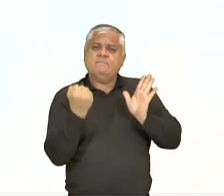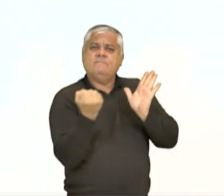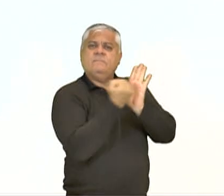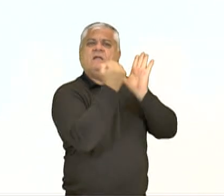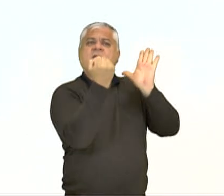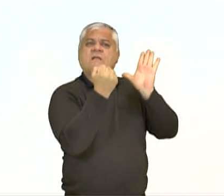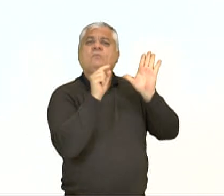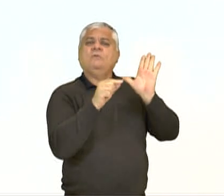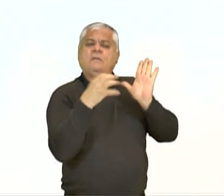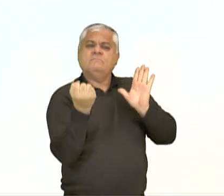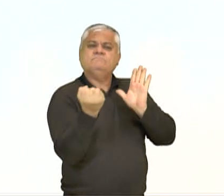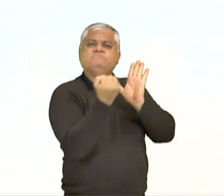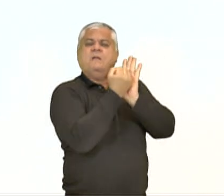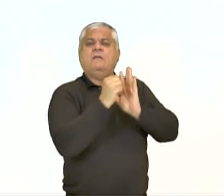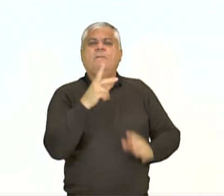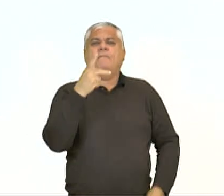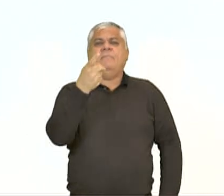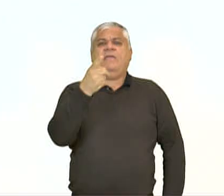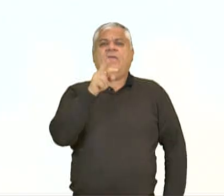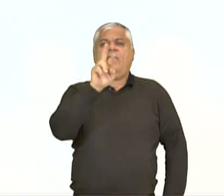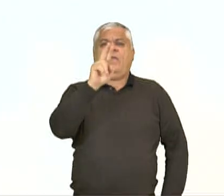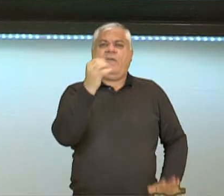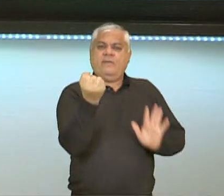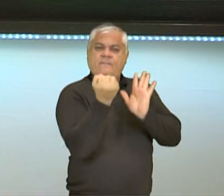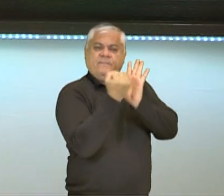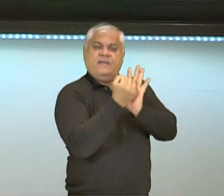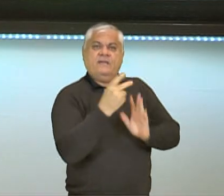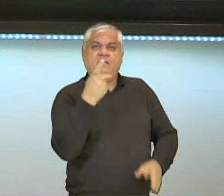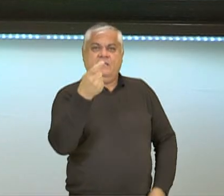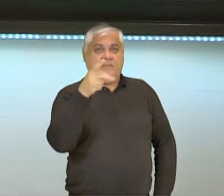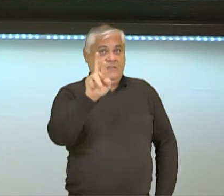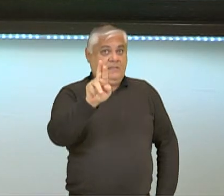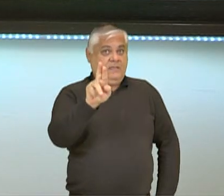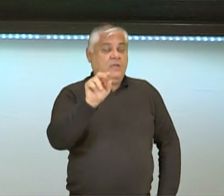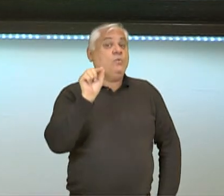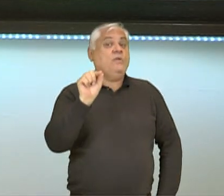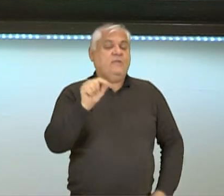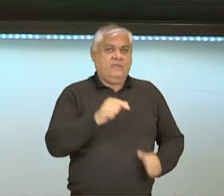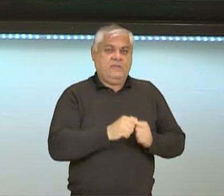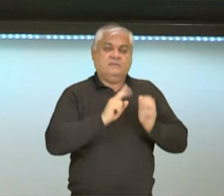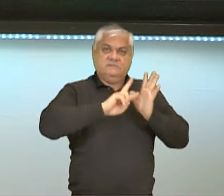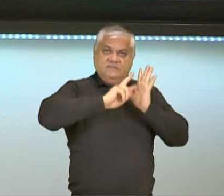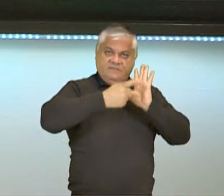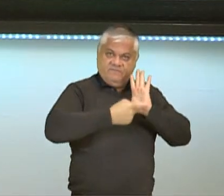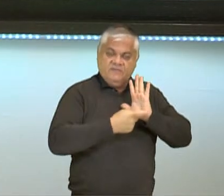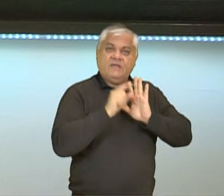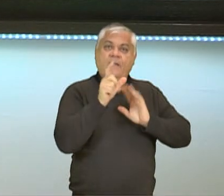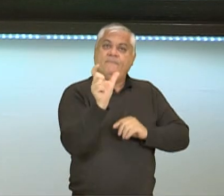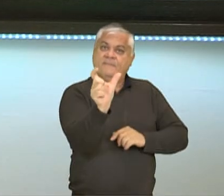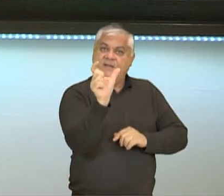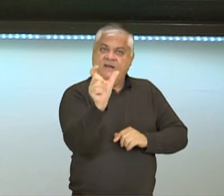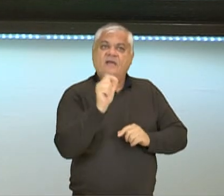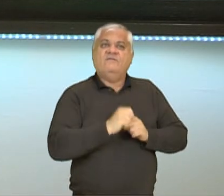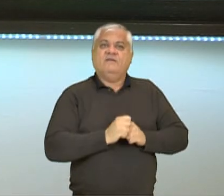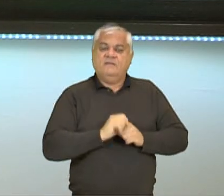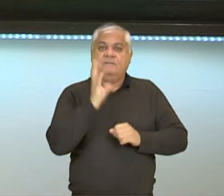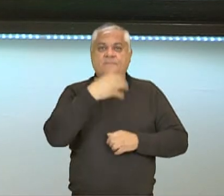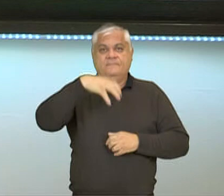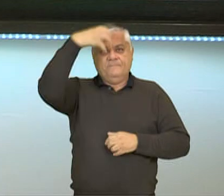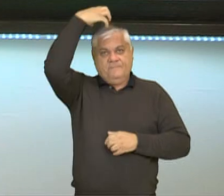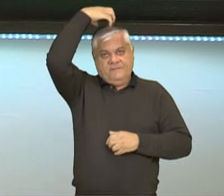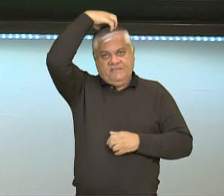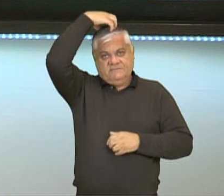né, que era um P e um R. Esse P e R, ele simbolizava a palavra, né,